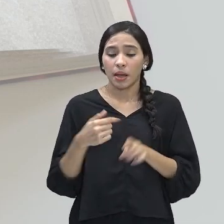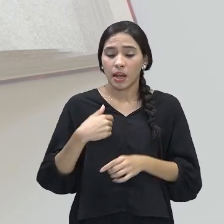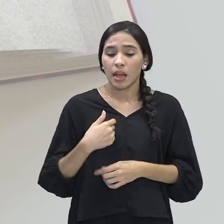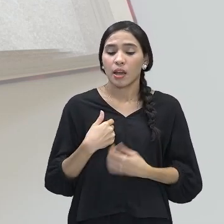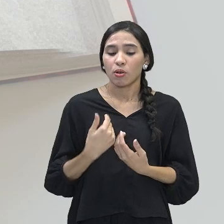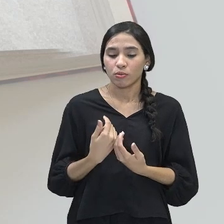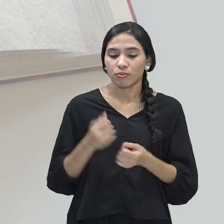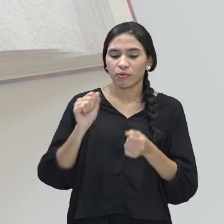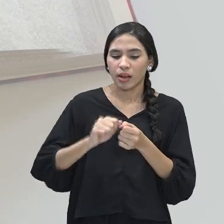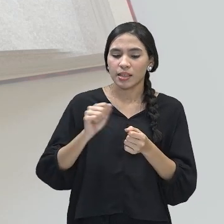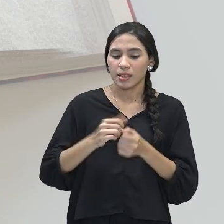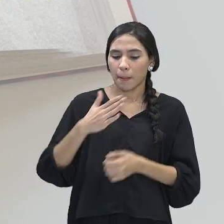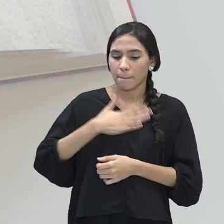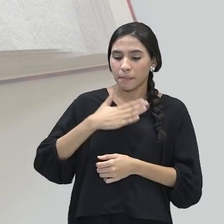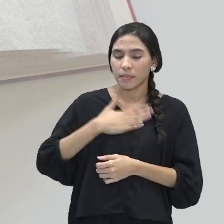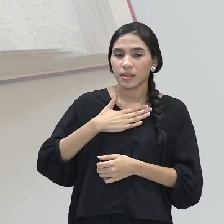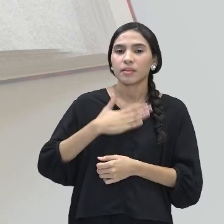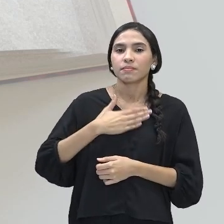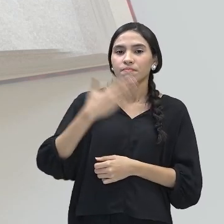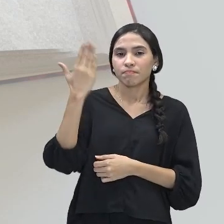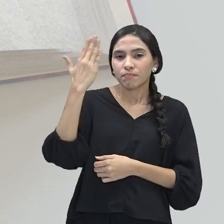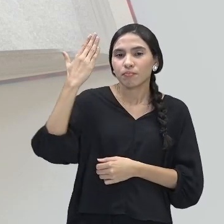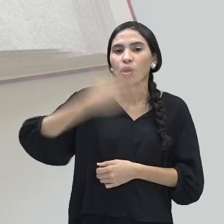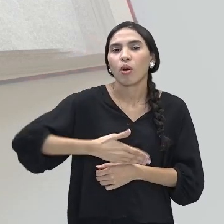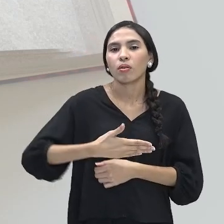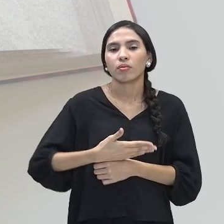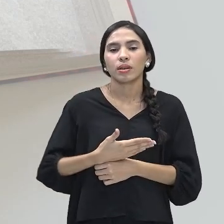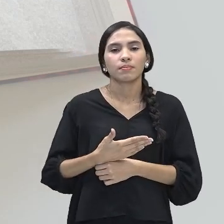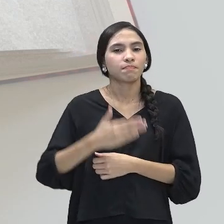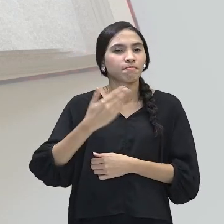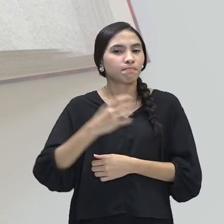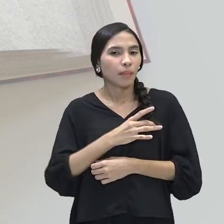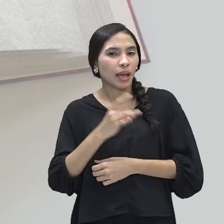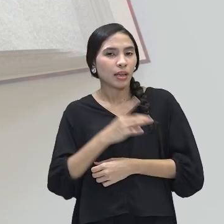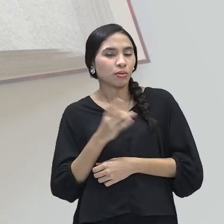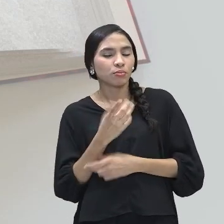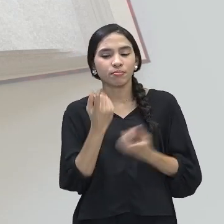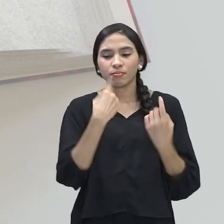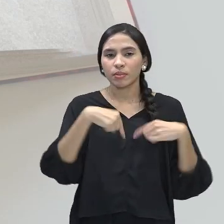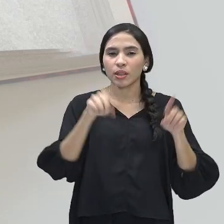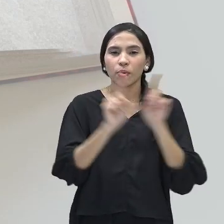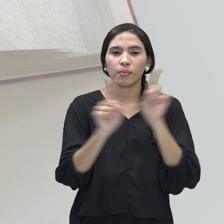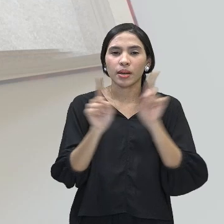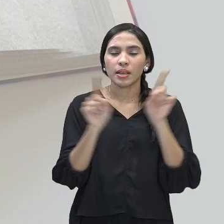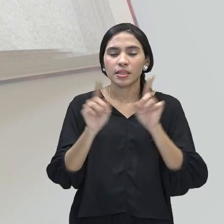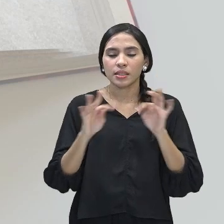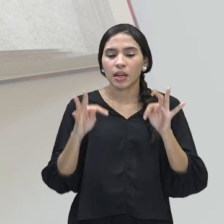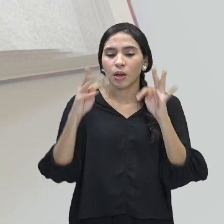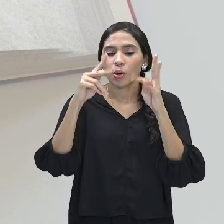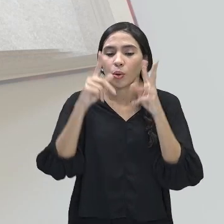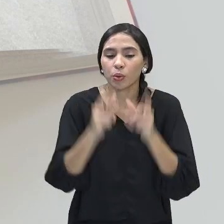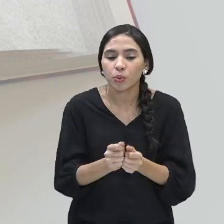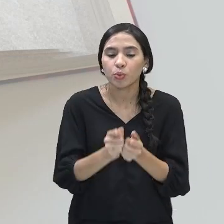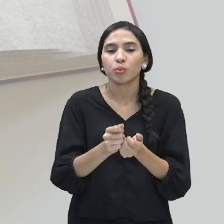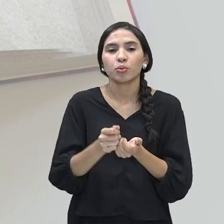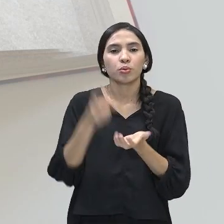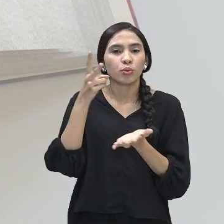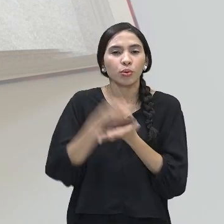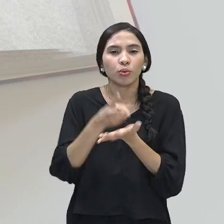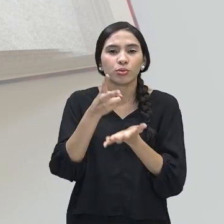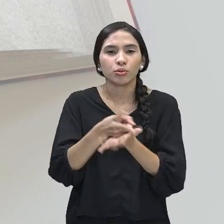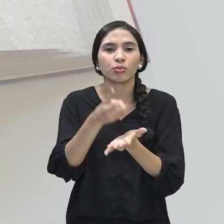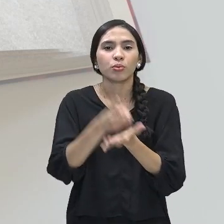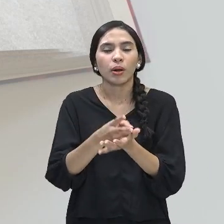mesma que nada há a temer, que tudo o que eu for será sempre onde haja uma mulher com o meu